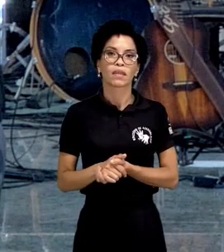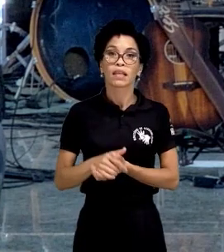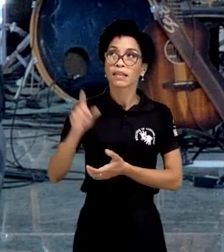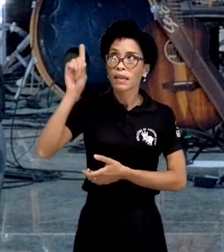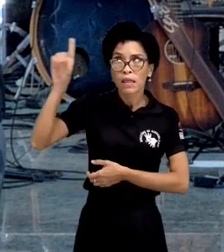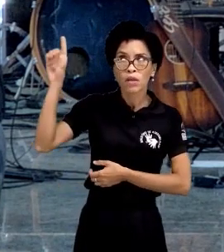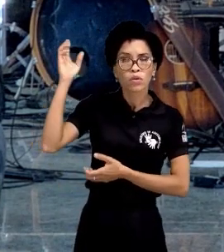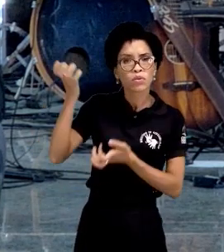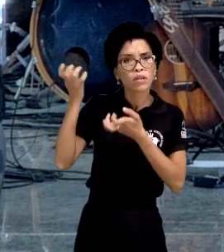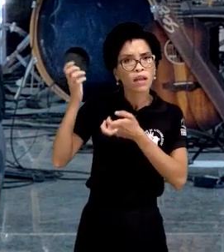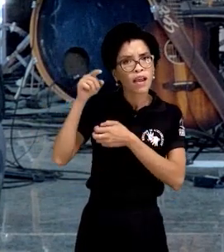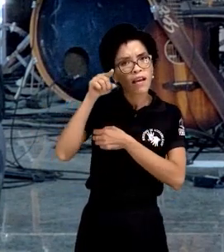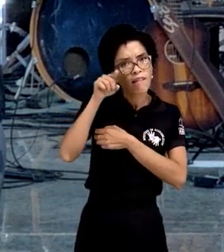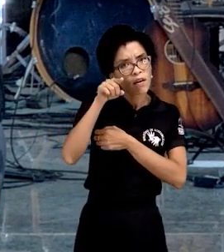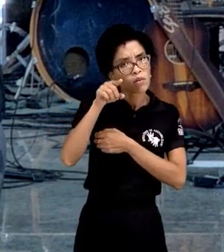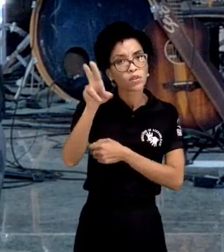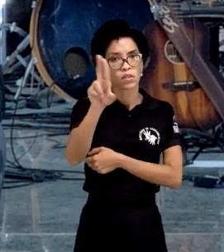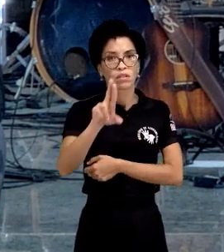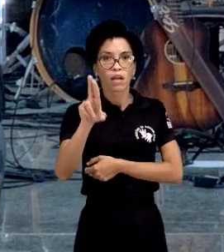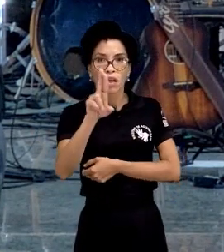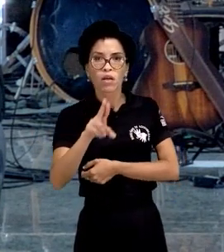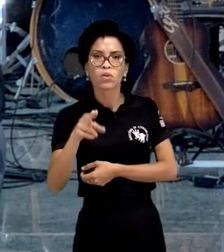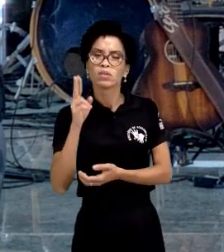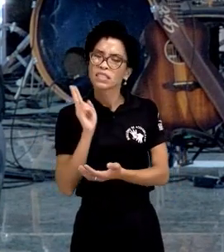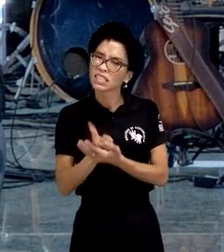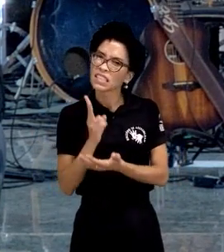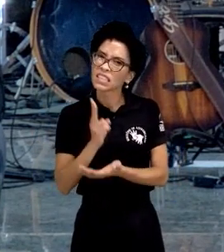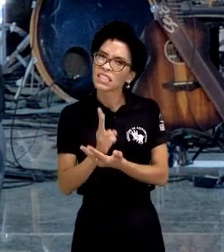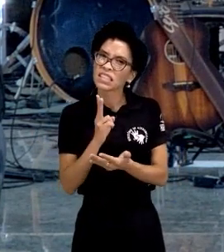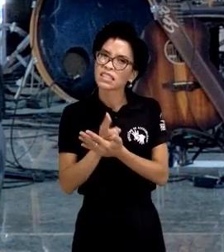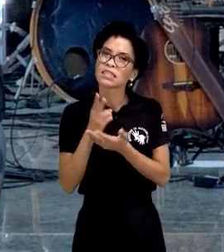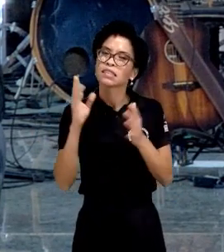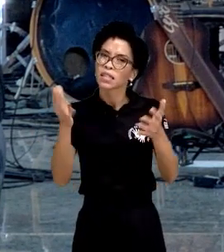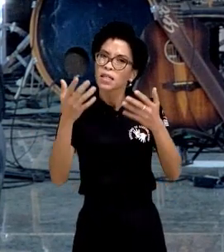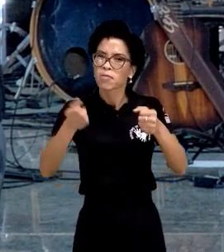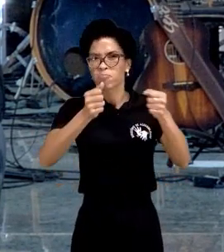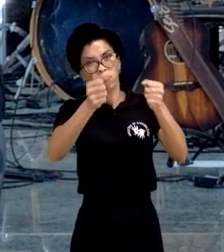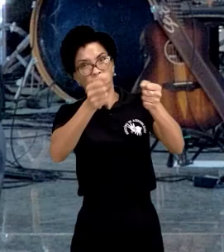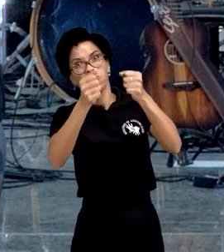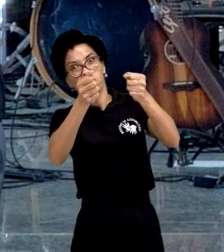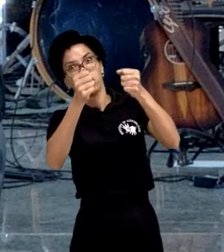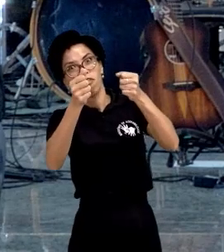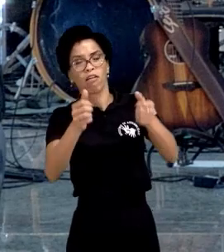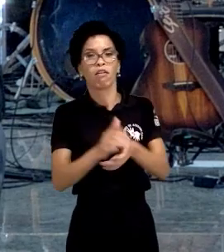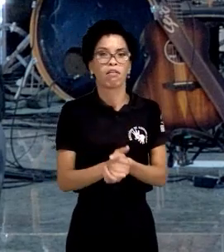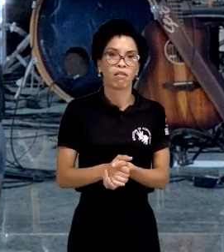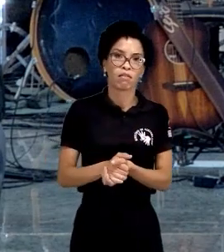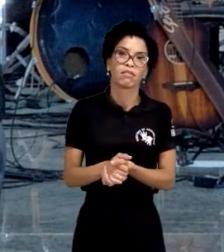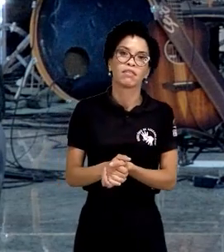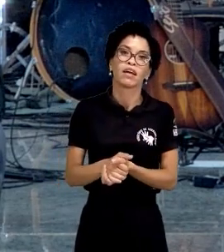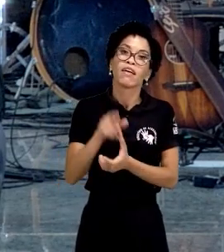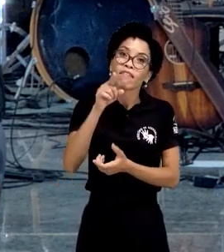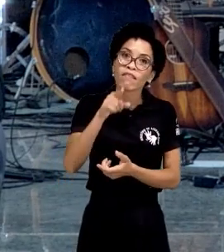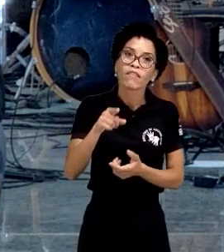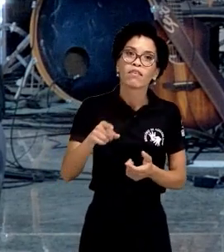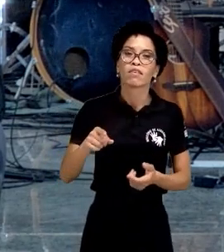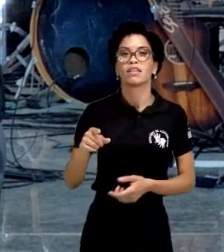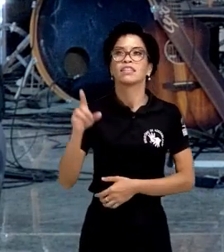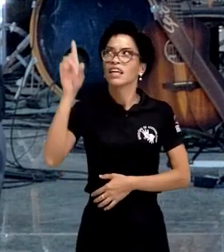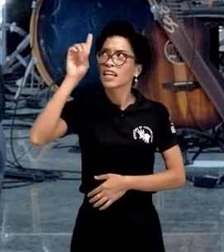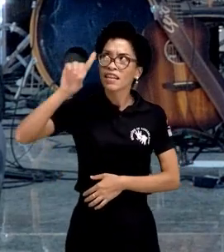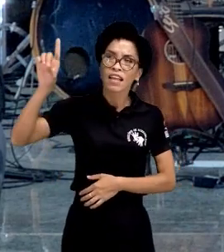te saculejando, trabalhando na sua vida. E não se preocupe, a obra dEle, Ele fará. Faça